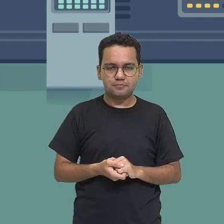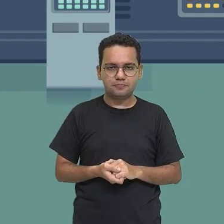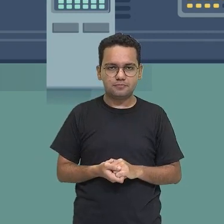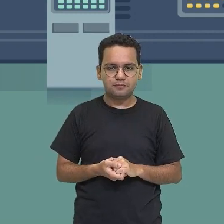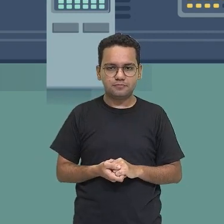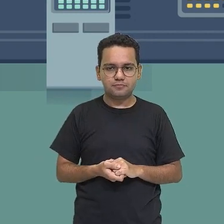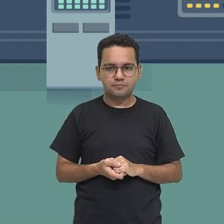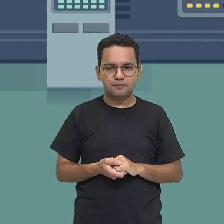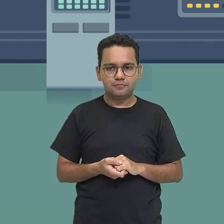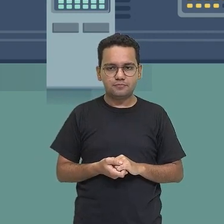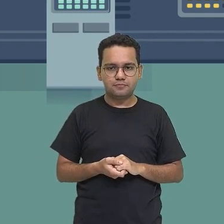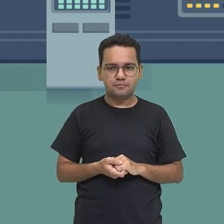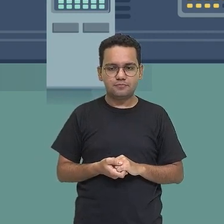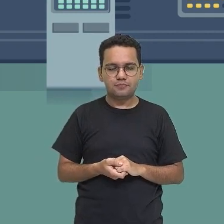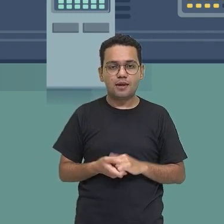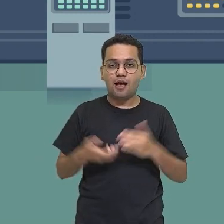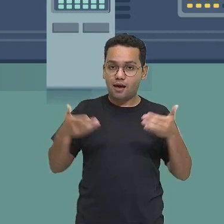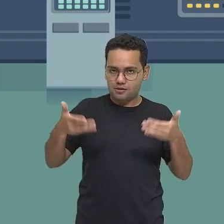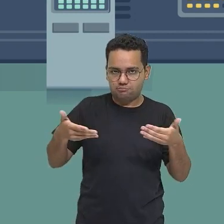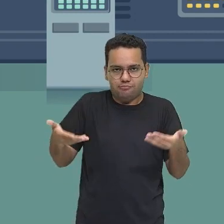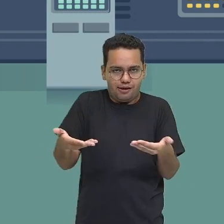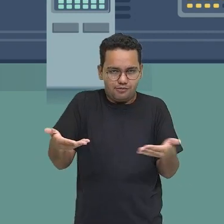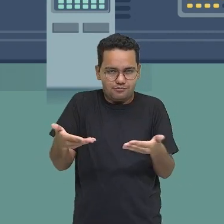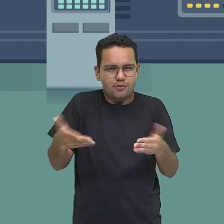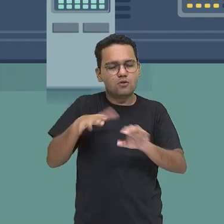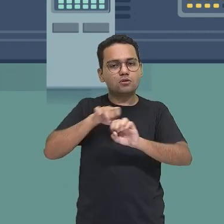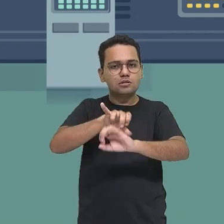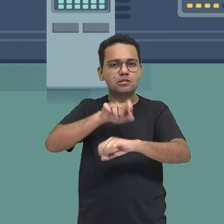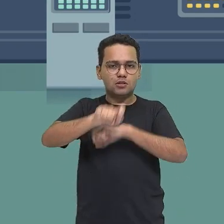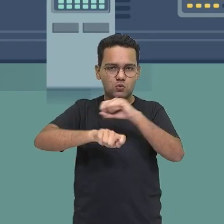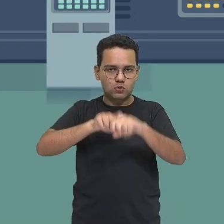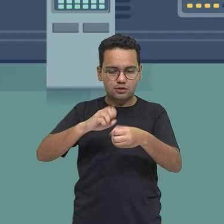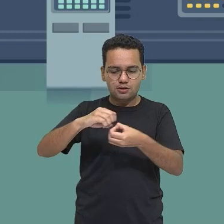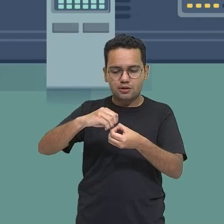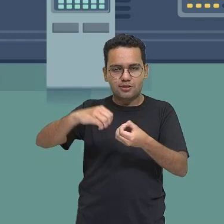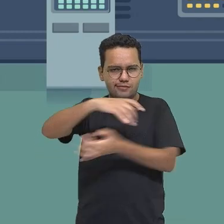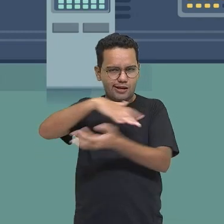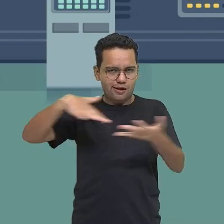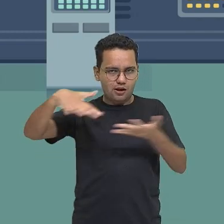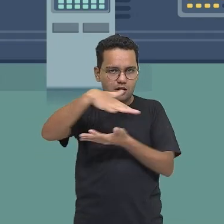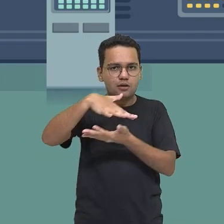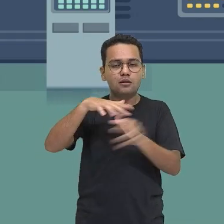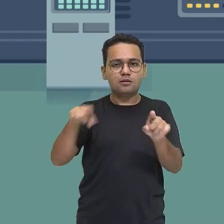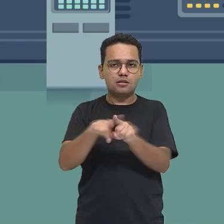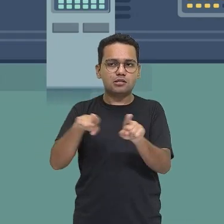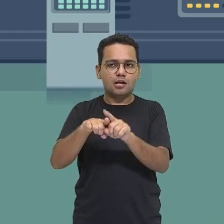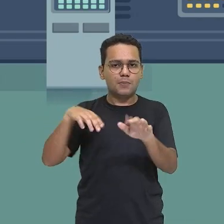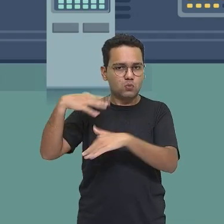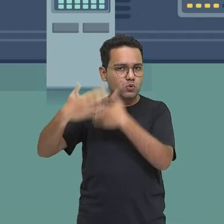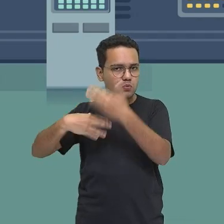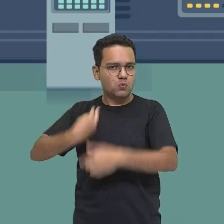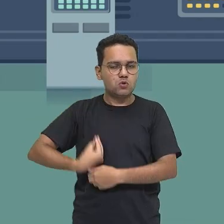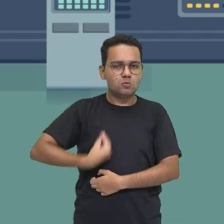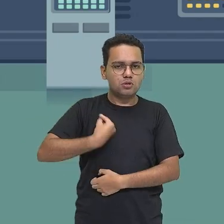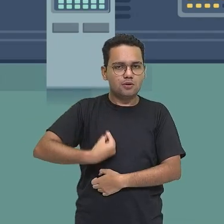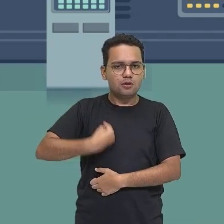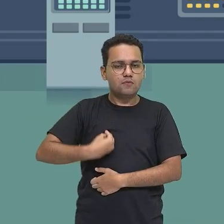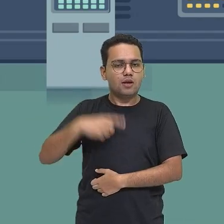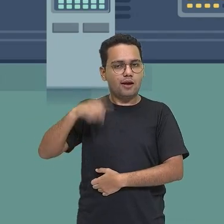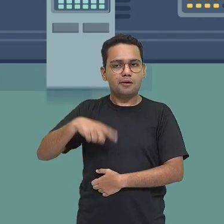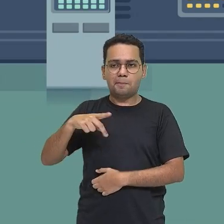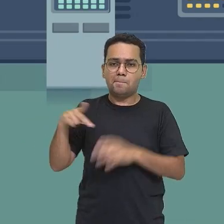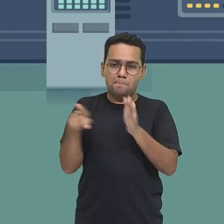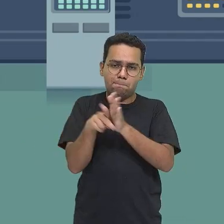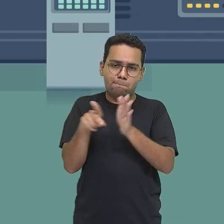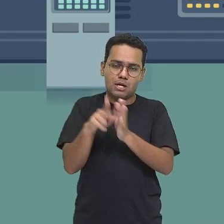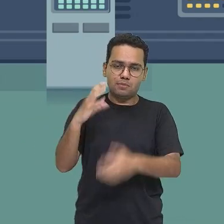aqui mostrando que a teoria do Big Bang, teoria da origem da vida, é na forma